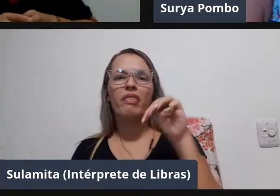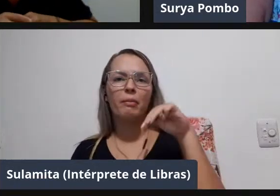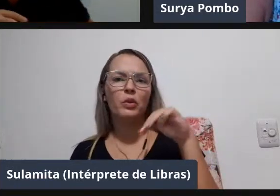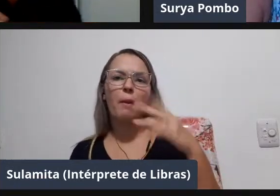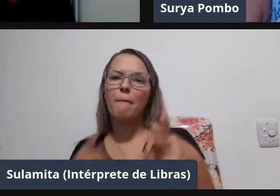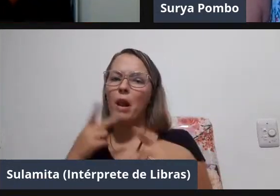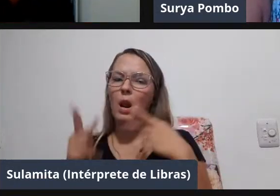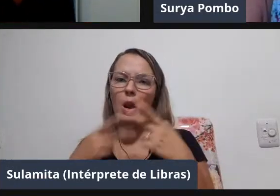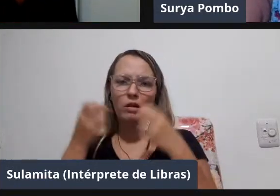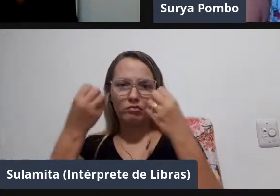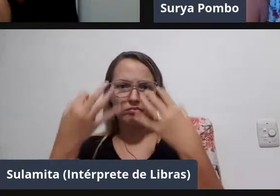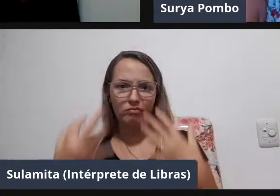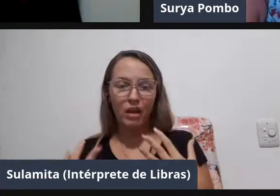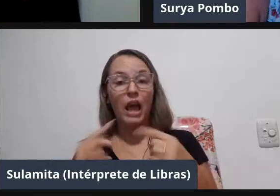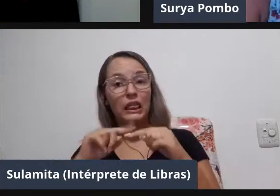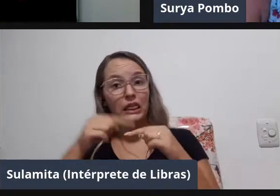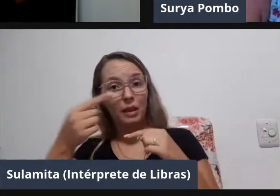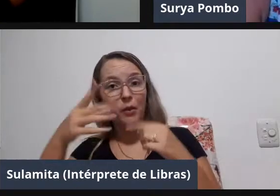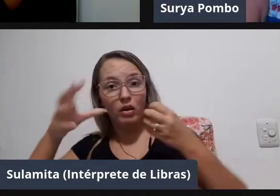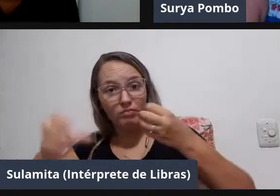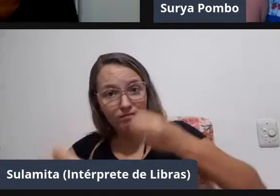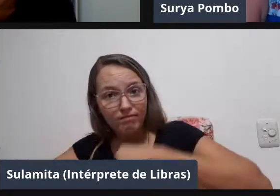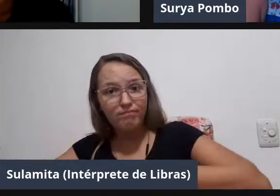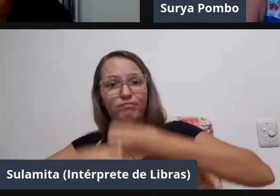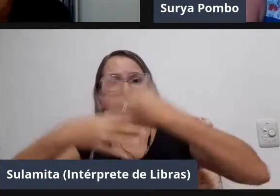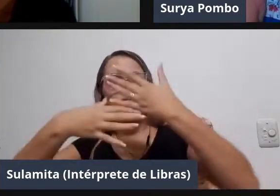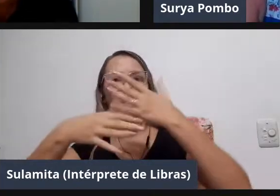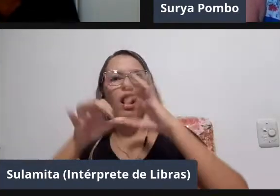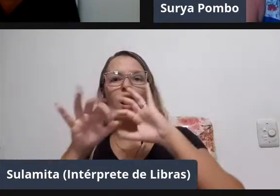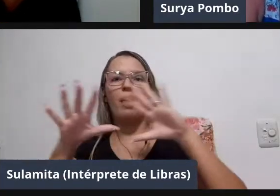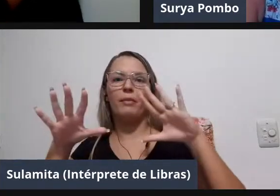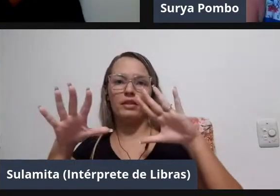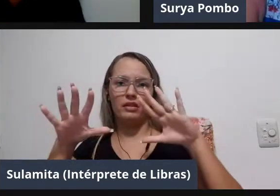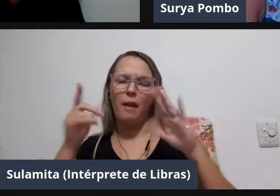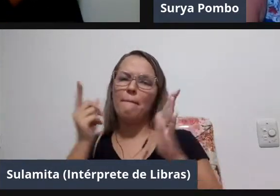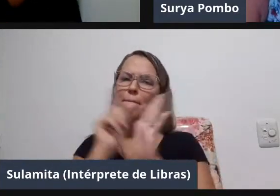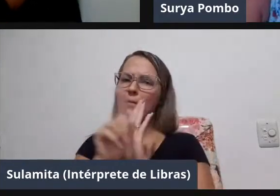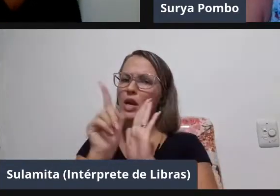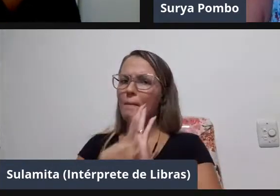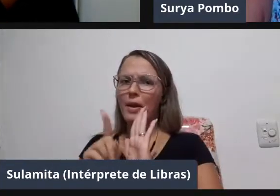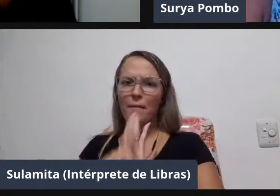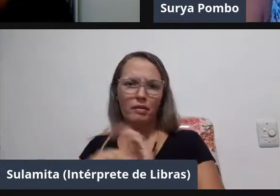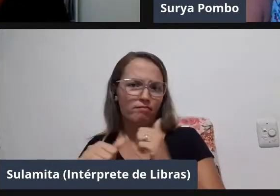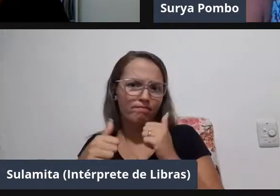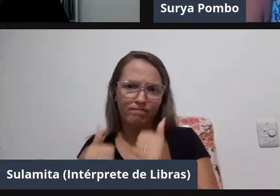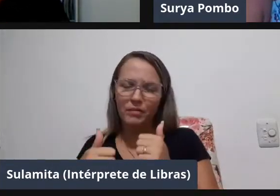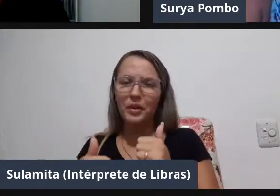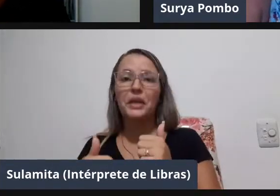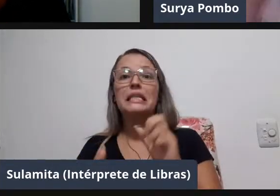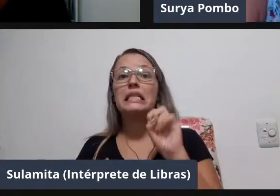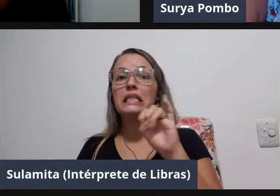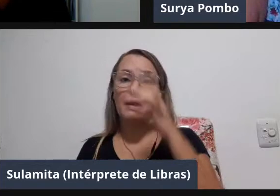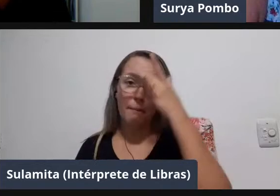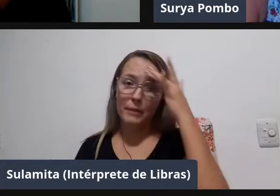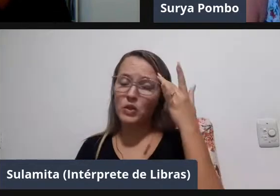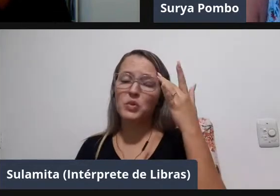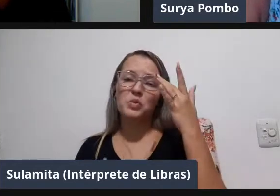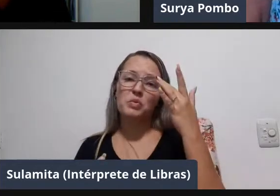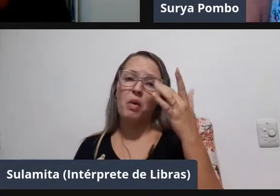gente faz, né, os comentários, impressões, perguntas, enfim, algo que ela possa explorar com um pouco mais